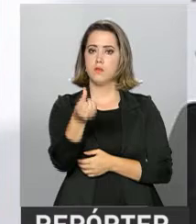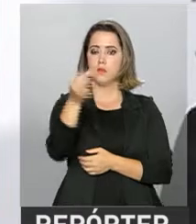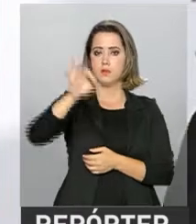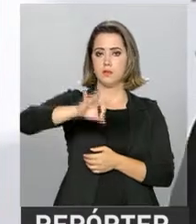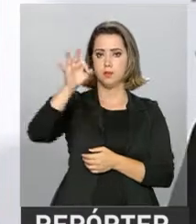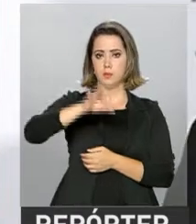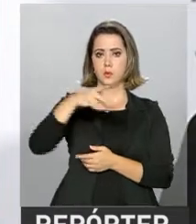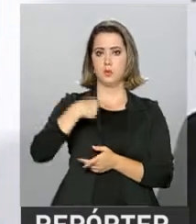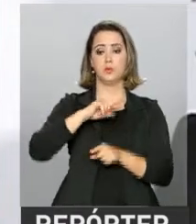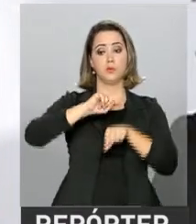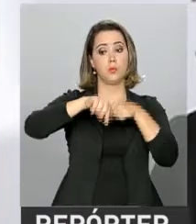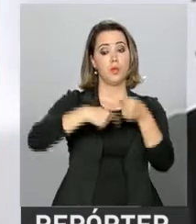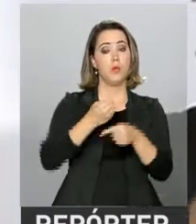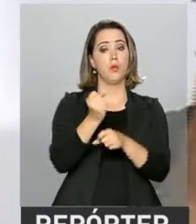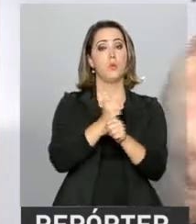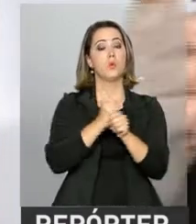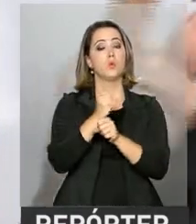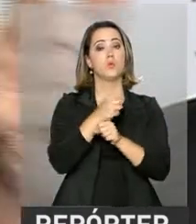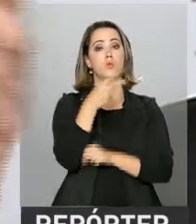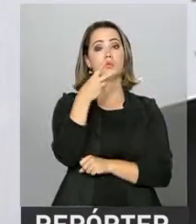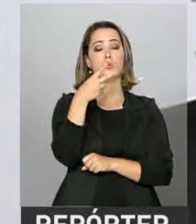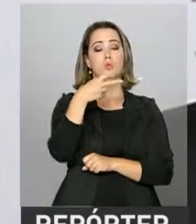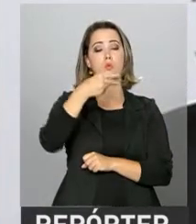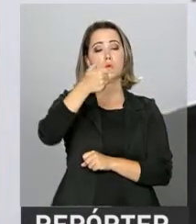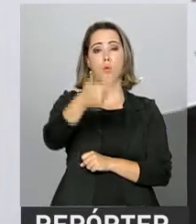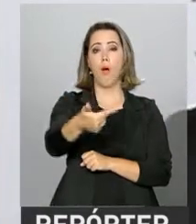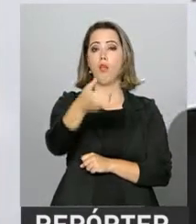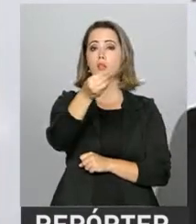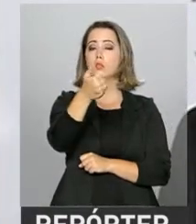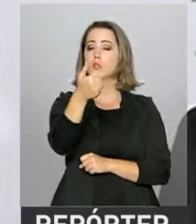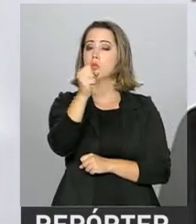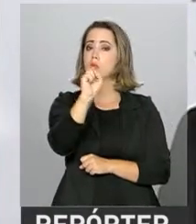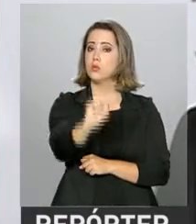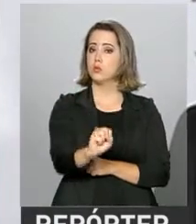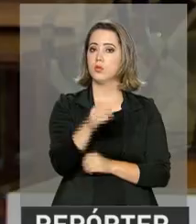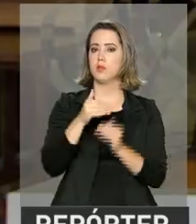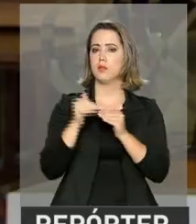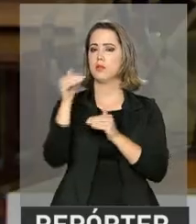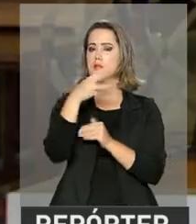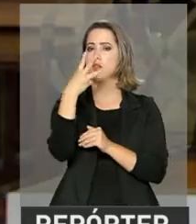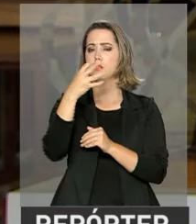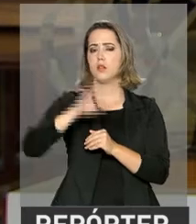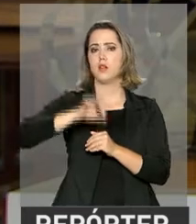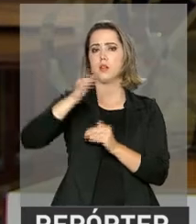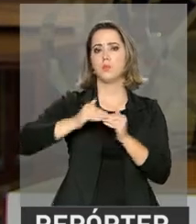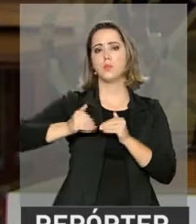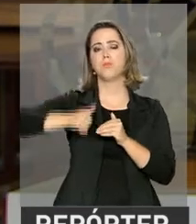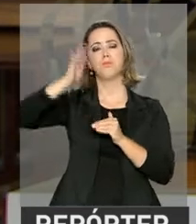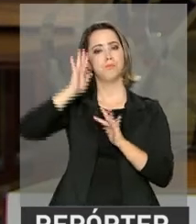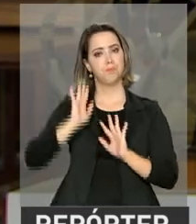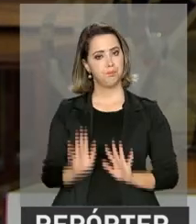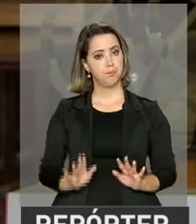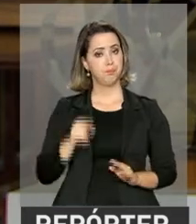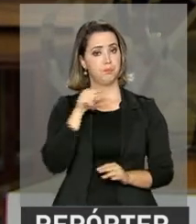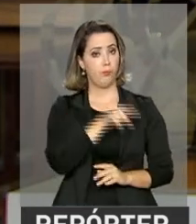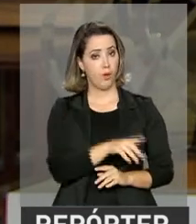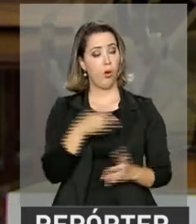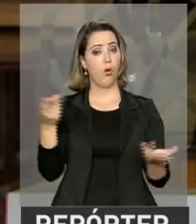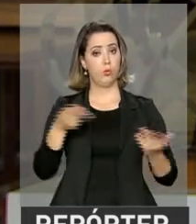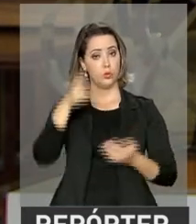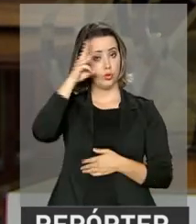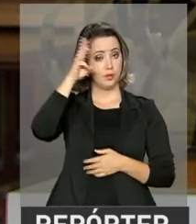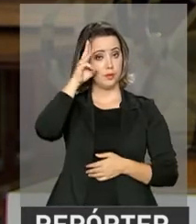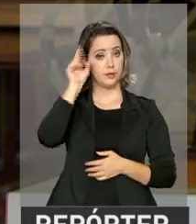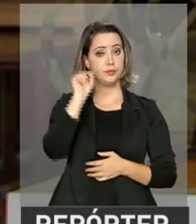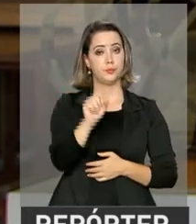ano de 2018 crescendo a um ritmo superior a 3%. Ainda nesta terça-feira, o ministro da Fazenda,